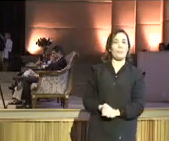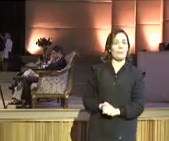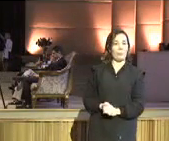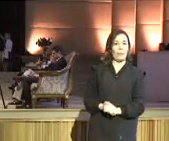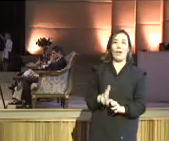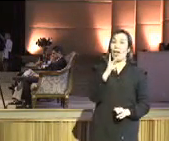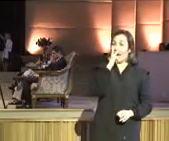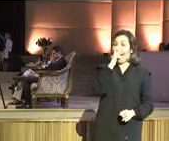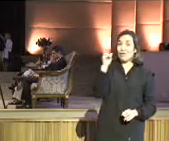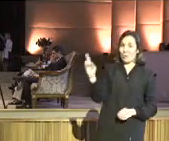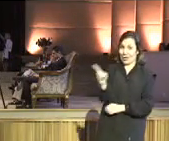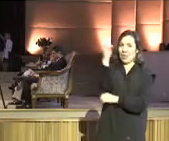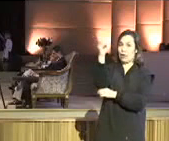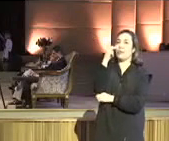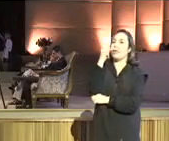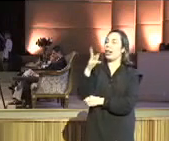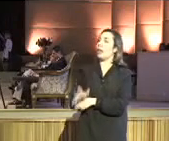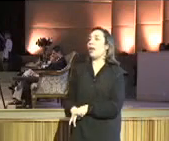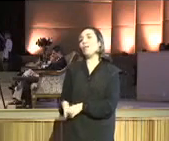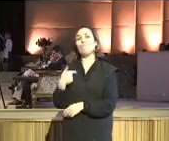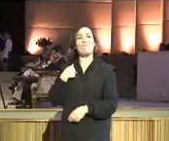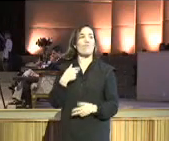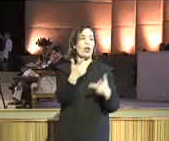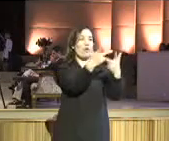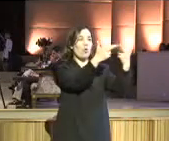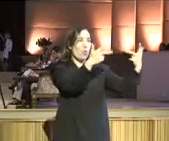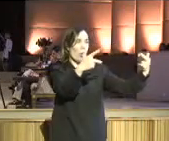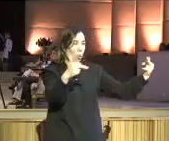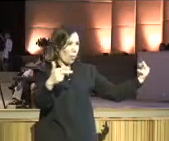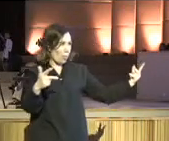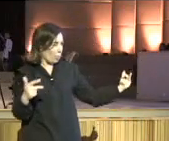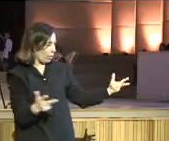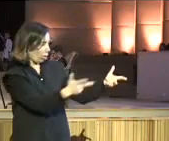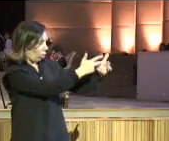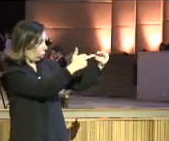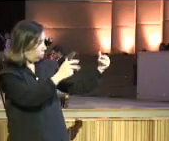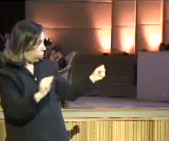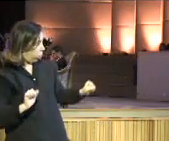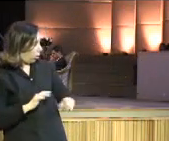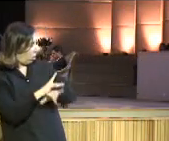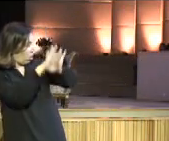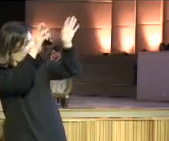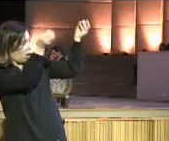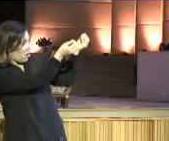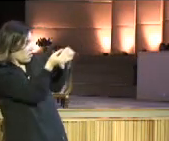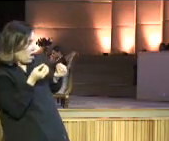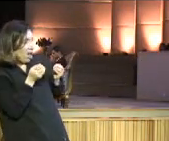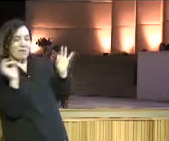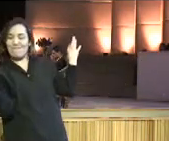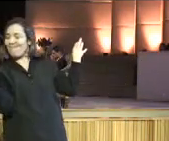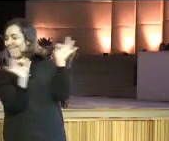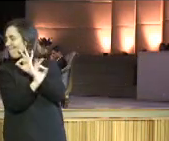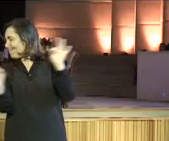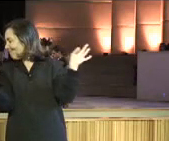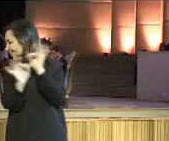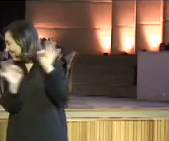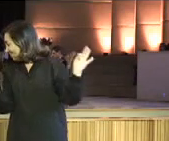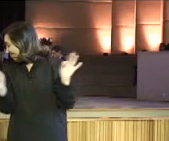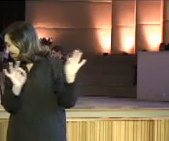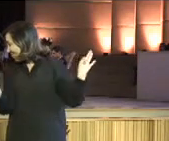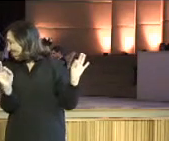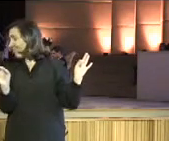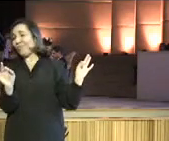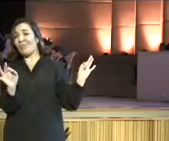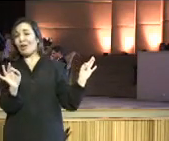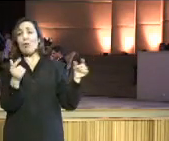eu entendi que a ilusão já passou. Eu imaginei que a minha glória estaria quando